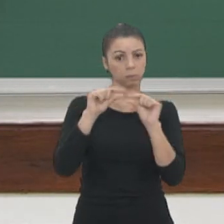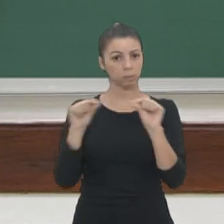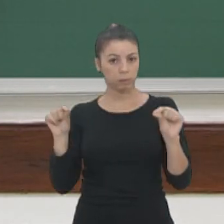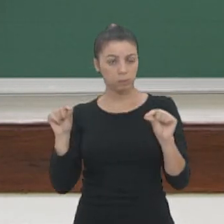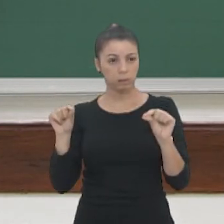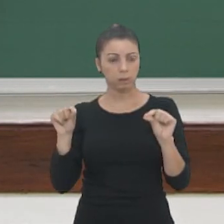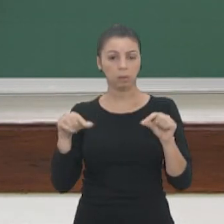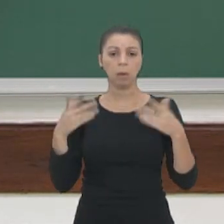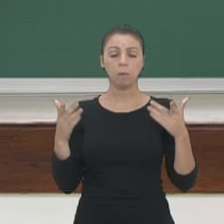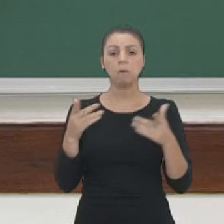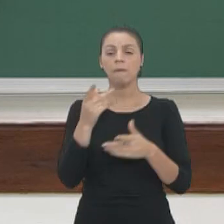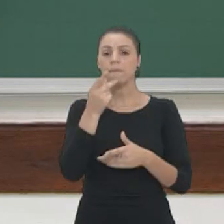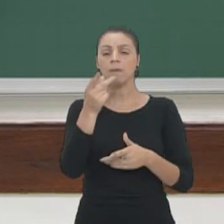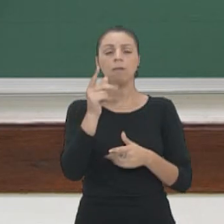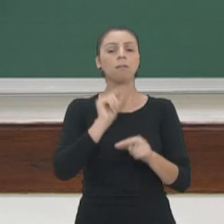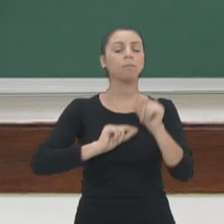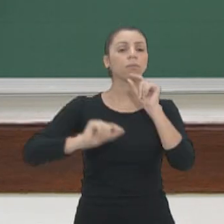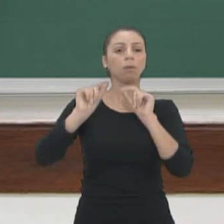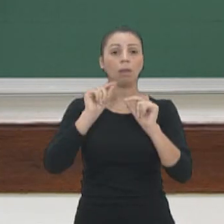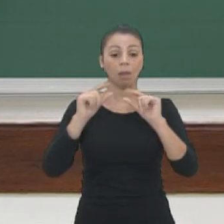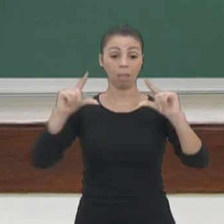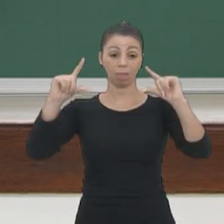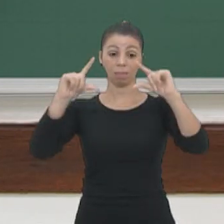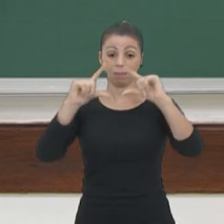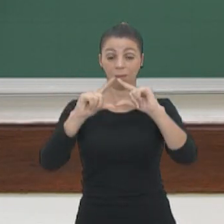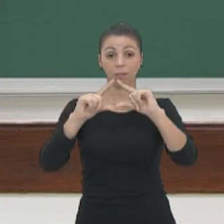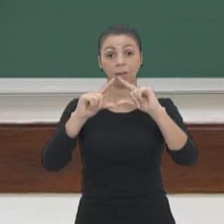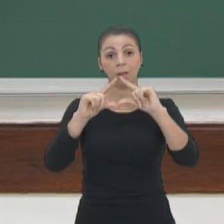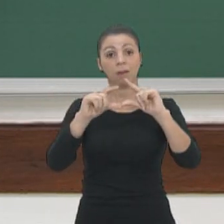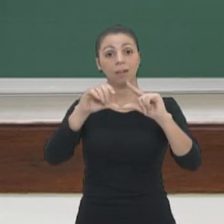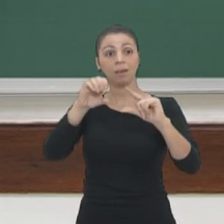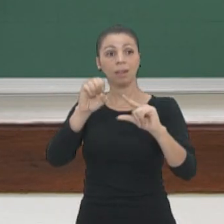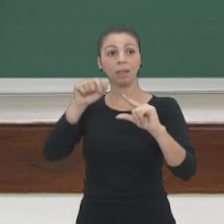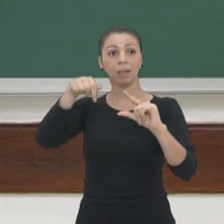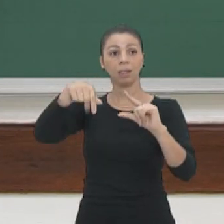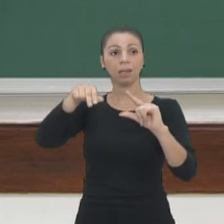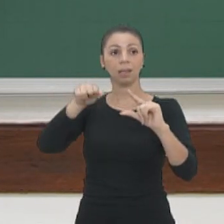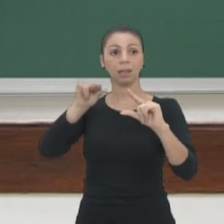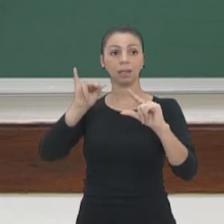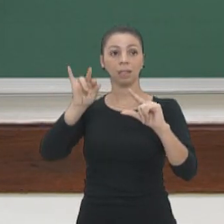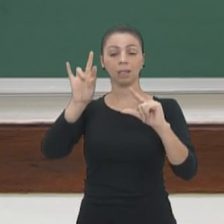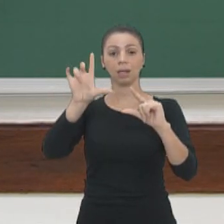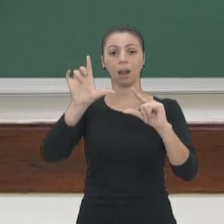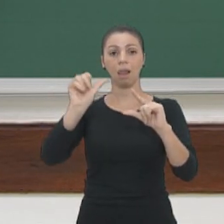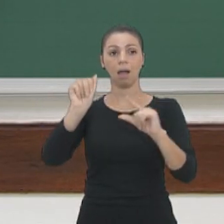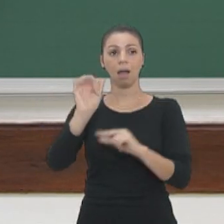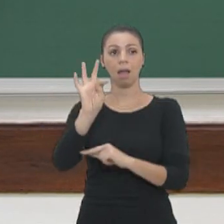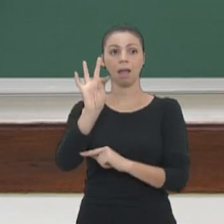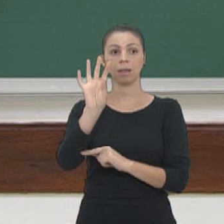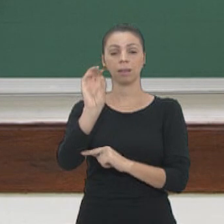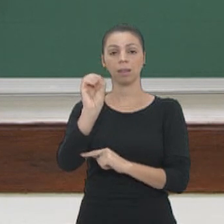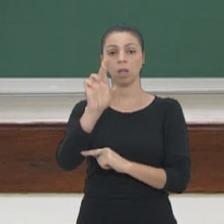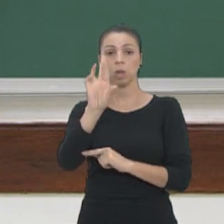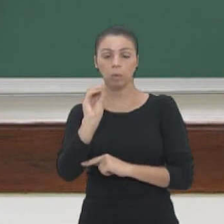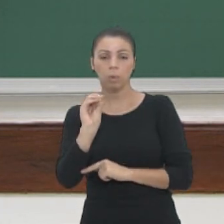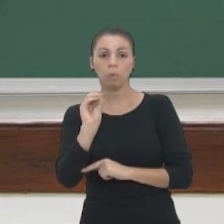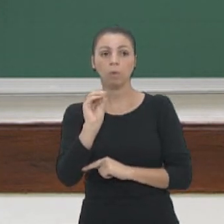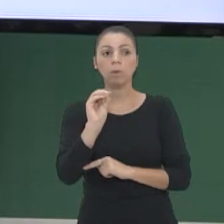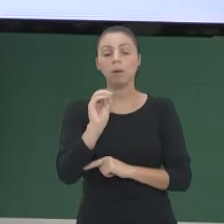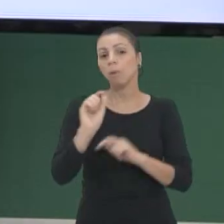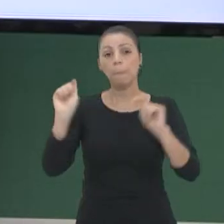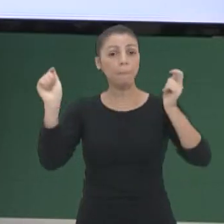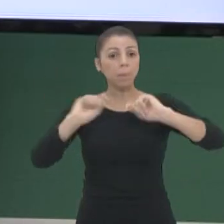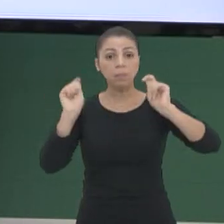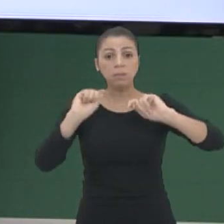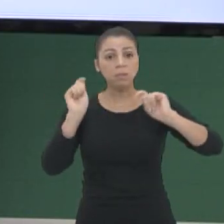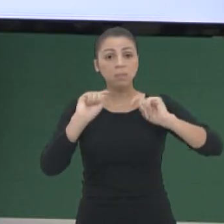um triângulo equilátero, eu sei que todos os lados são iguais, então não havia necessidade de fazer conta nenhuma. Se um dos lados